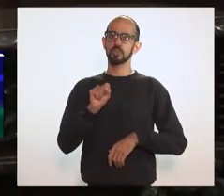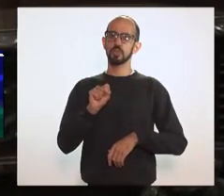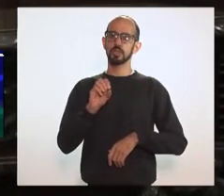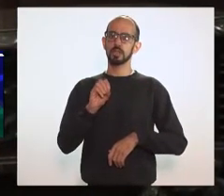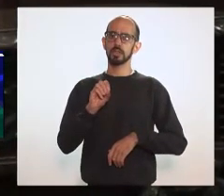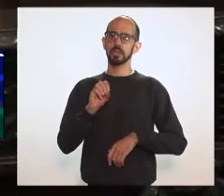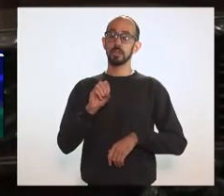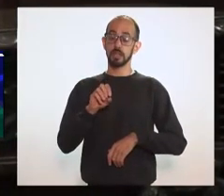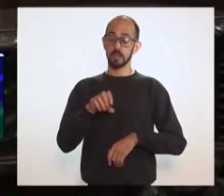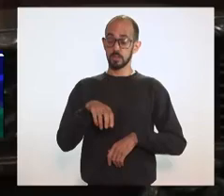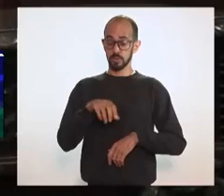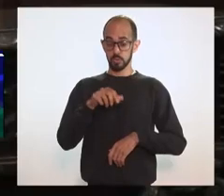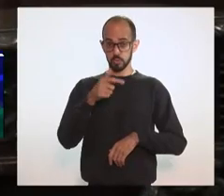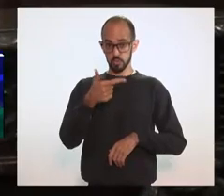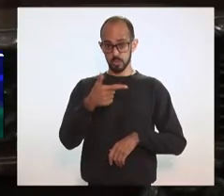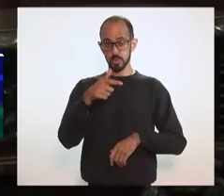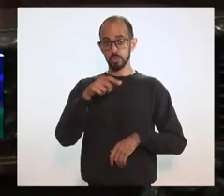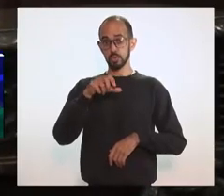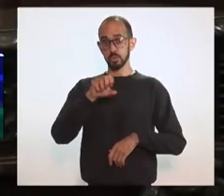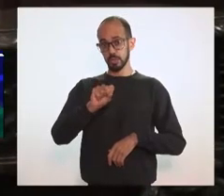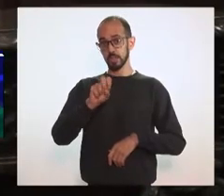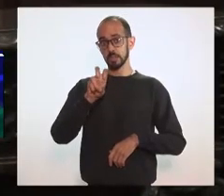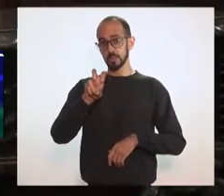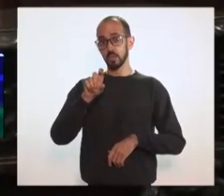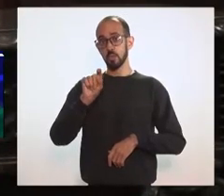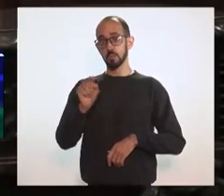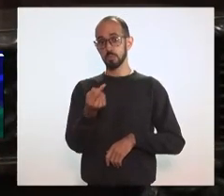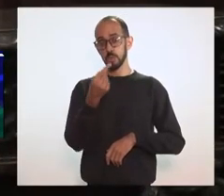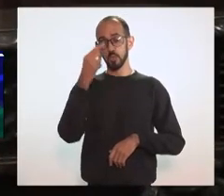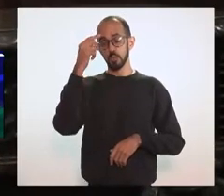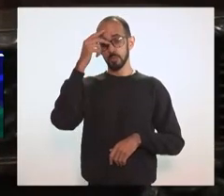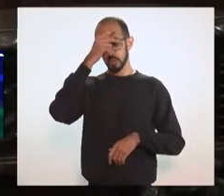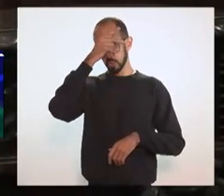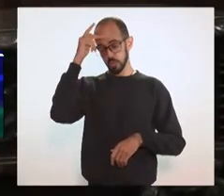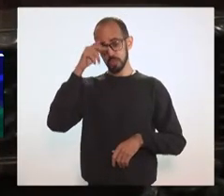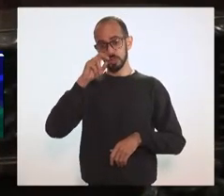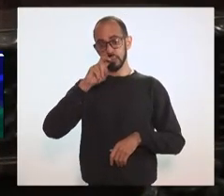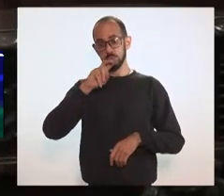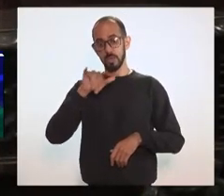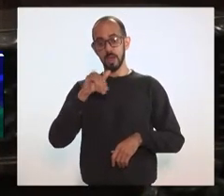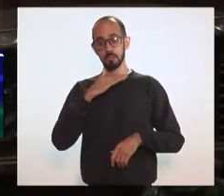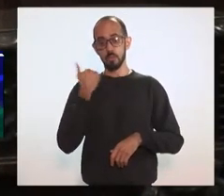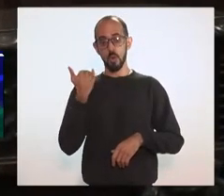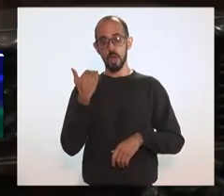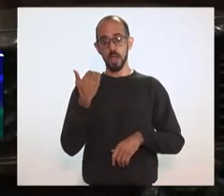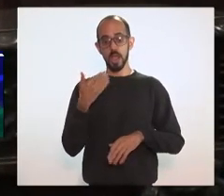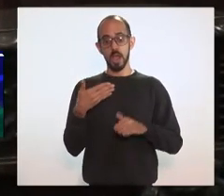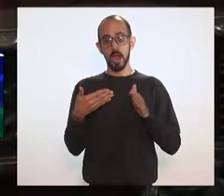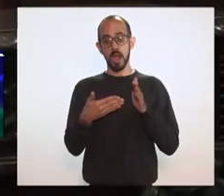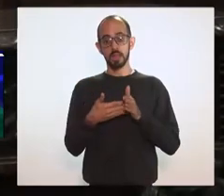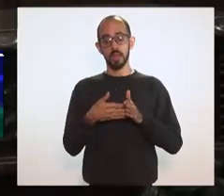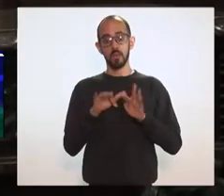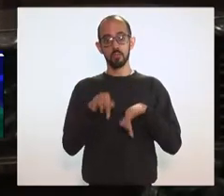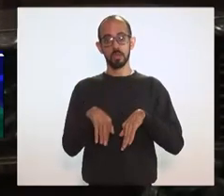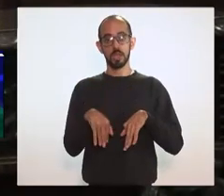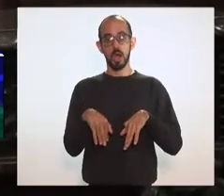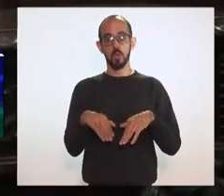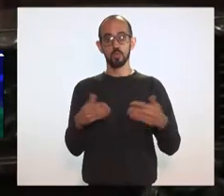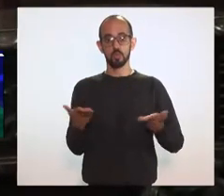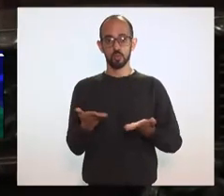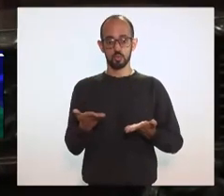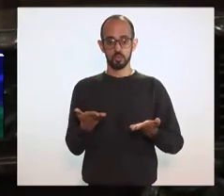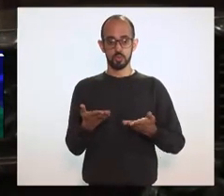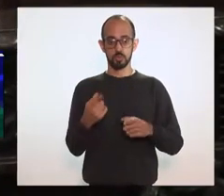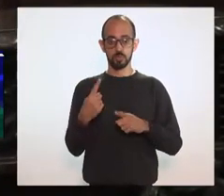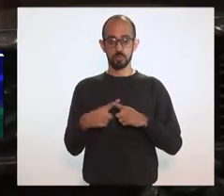mil pessoas que provavelmente morrerão ao final desse dia, porque a gente está tendo uma